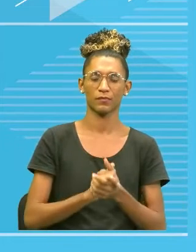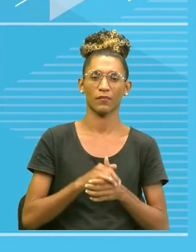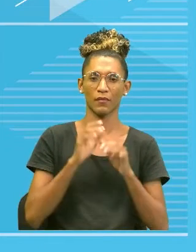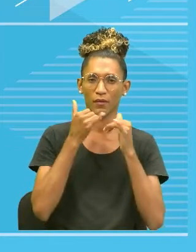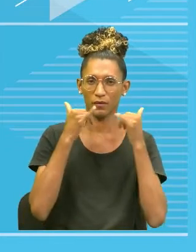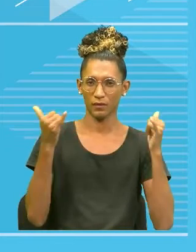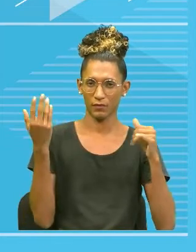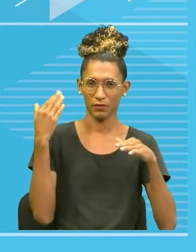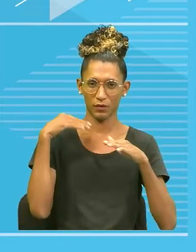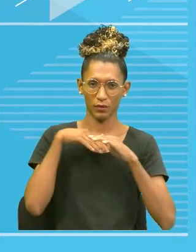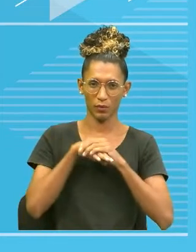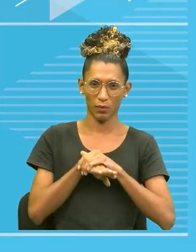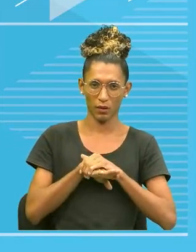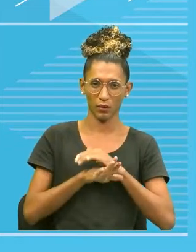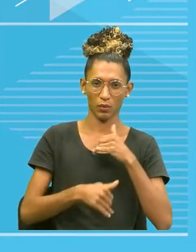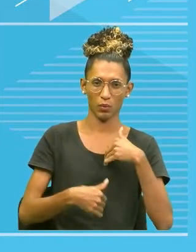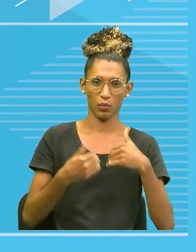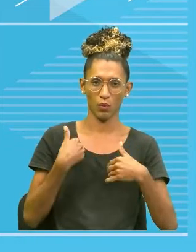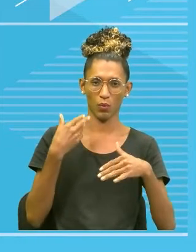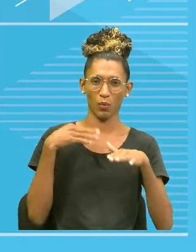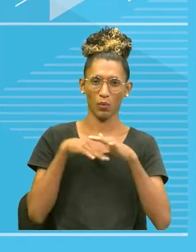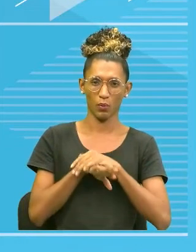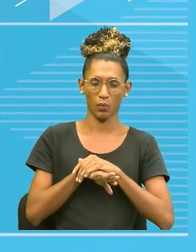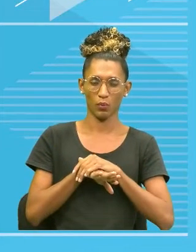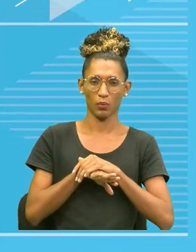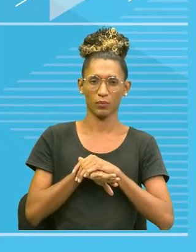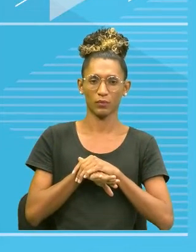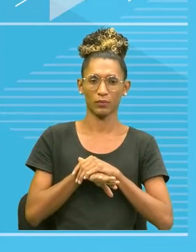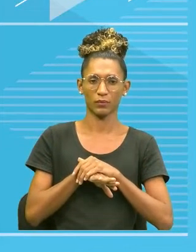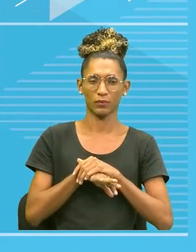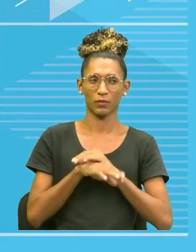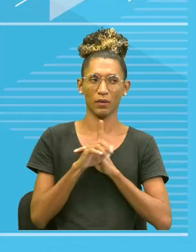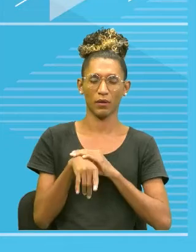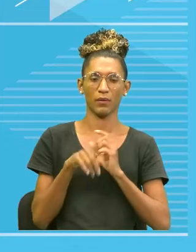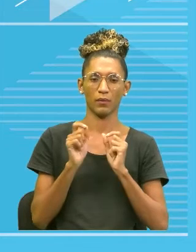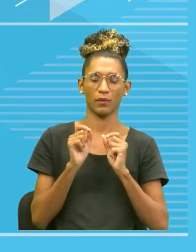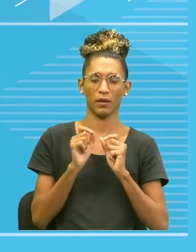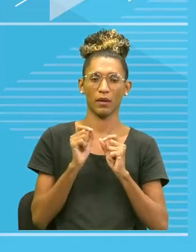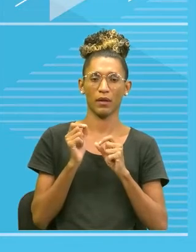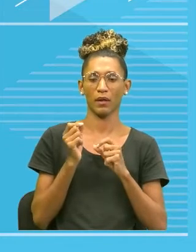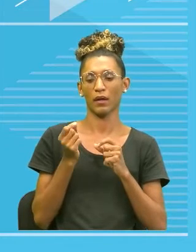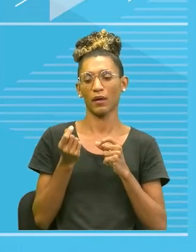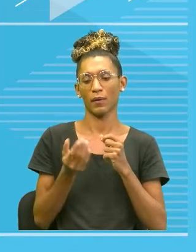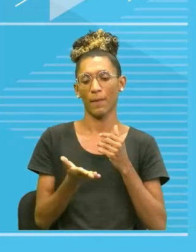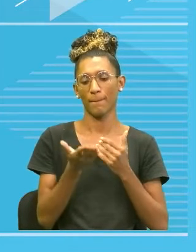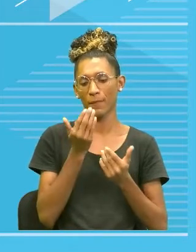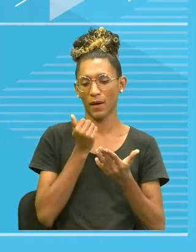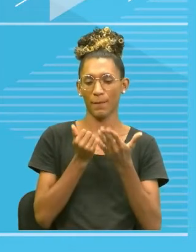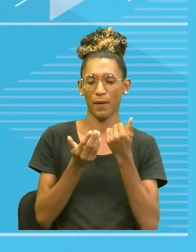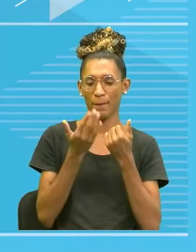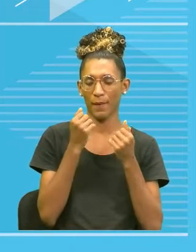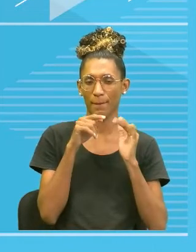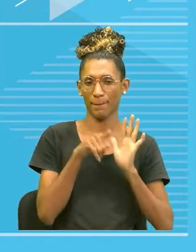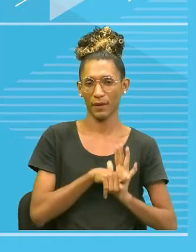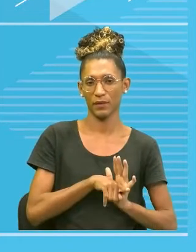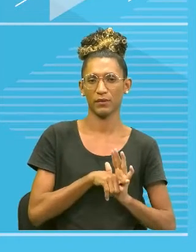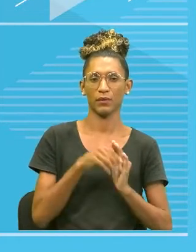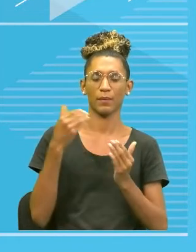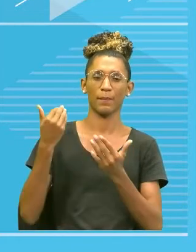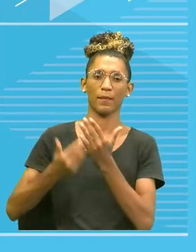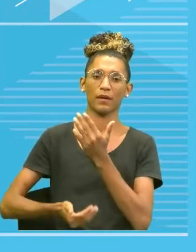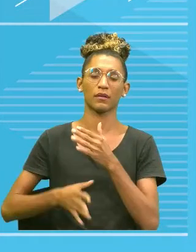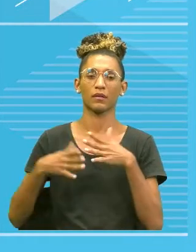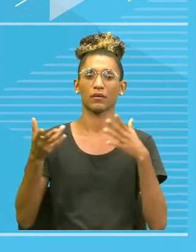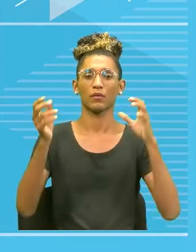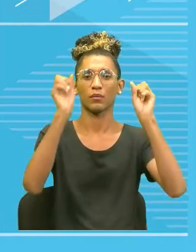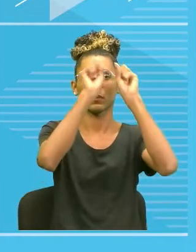você acumula, né? Nosso corpo acumula energia em forma de gordura, é o quanto você consome menos o quanto você gasta. Para o